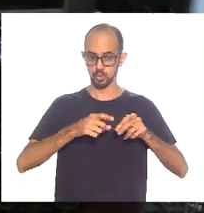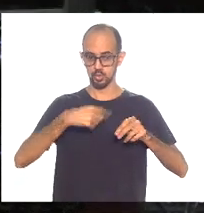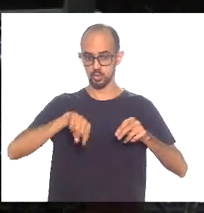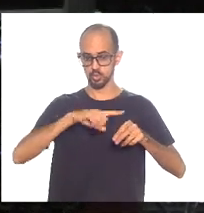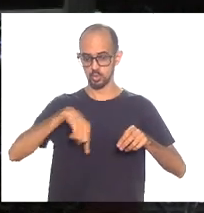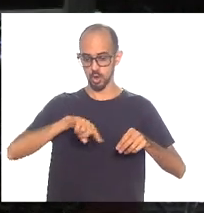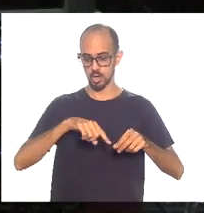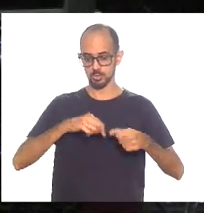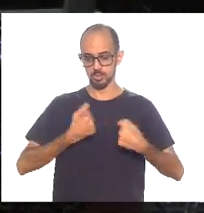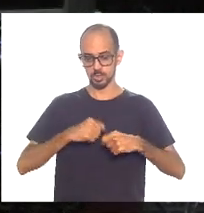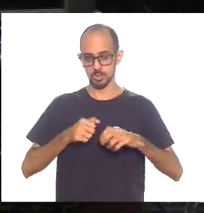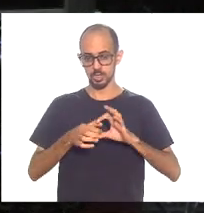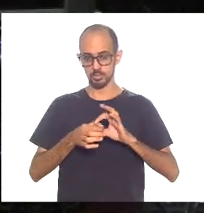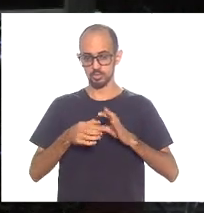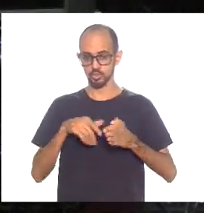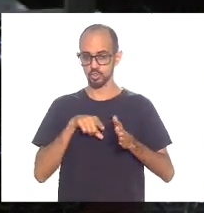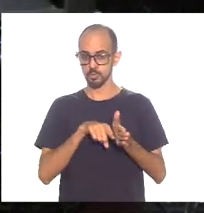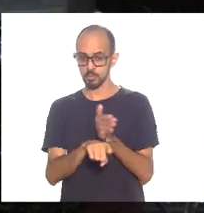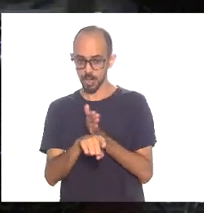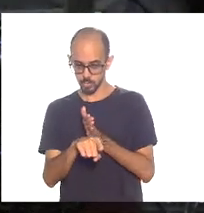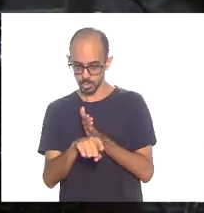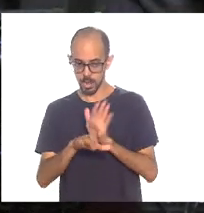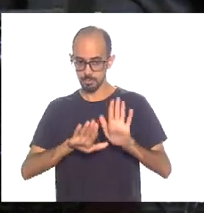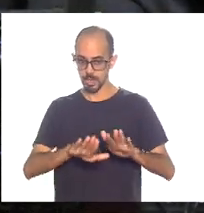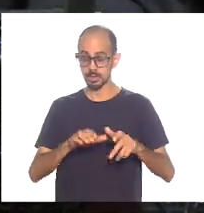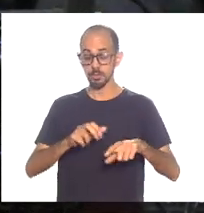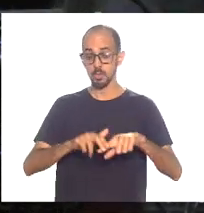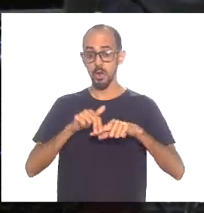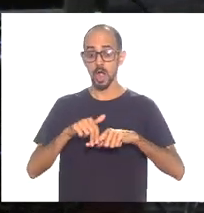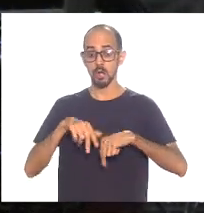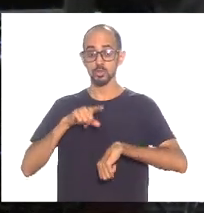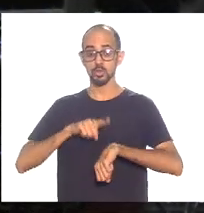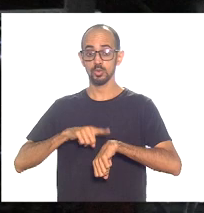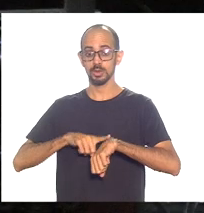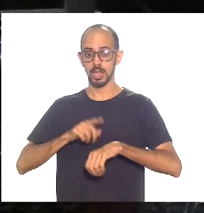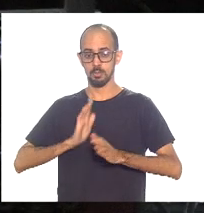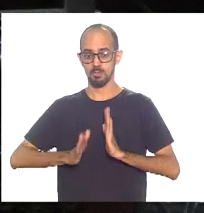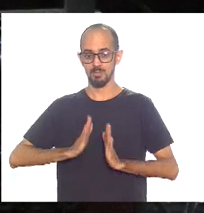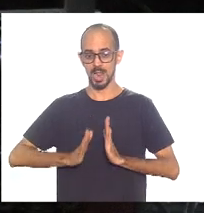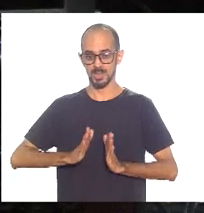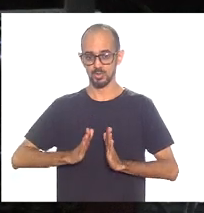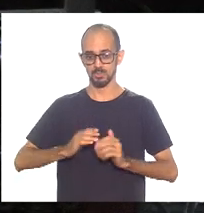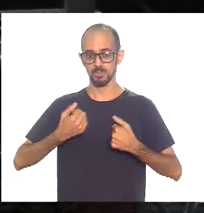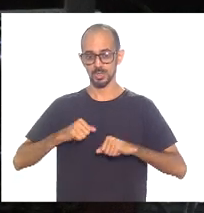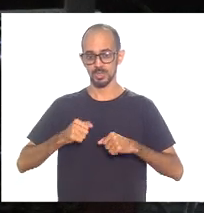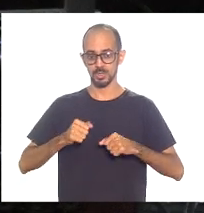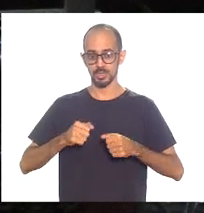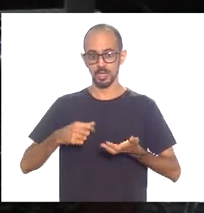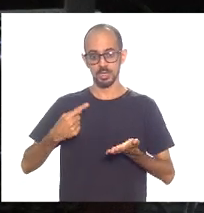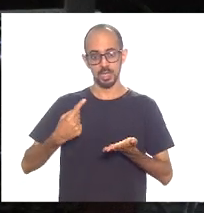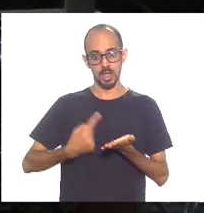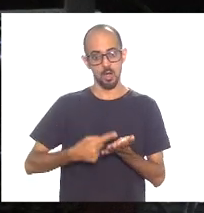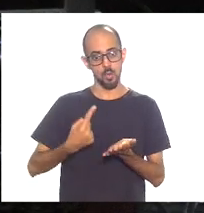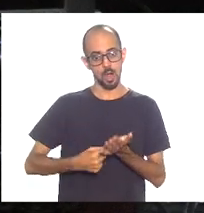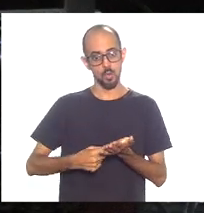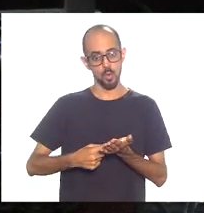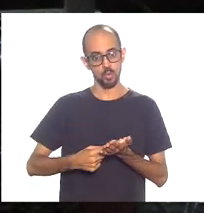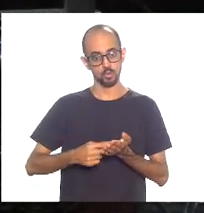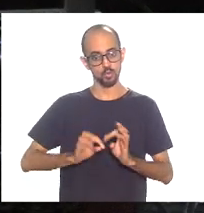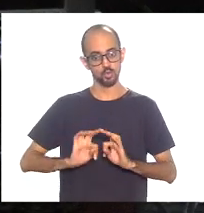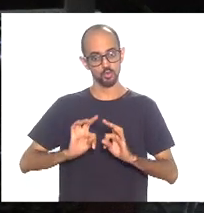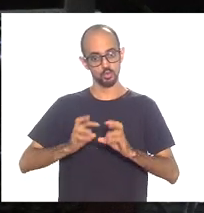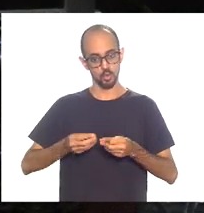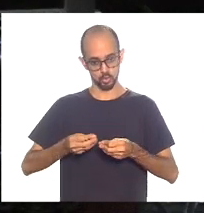consultar, mas que era um caso, por conta do prazo, de que teria que ter acordo de todos, como a gente faz sempre. Dei o